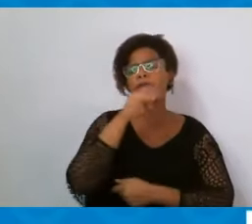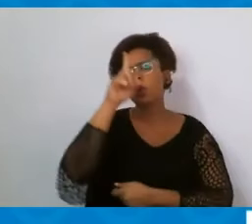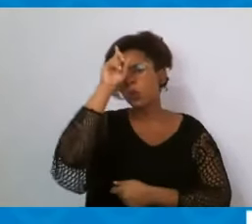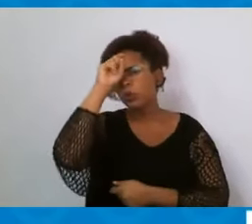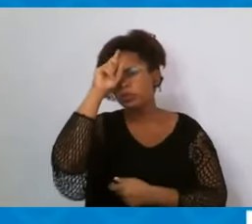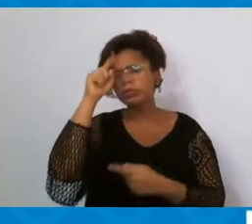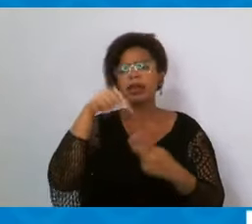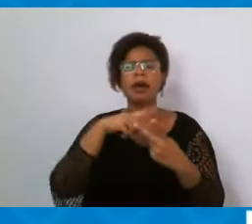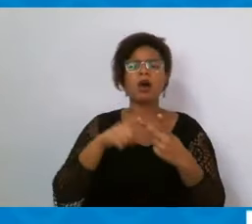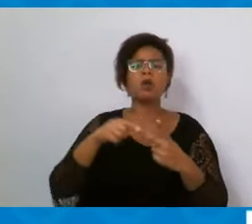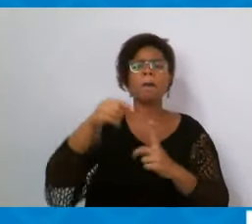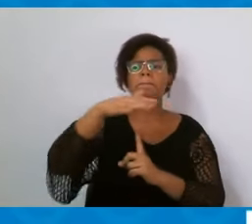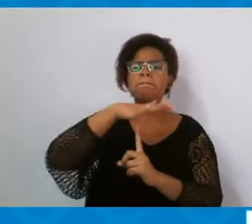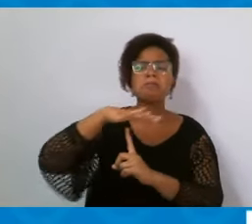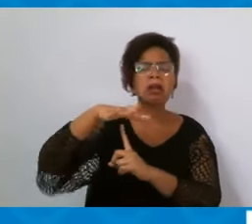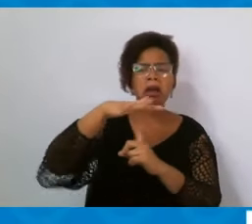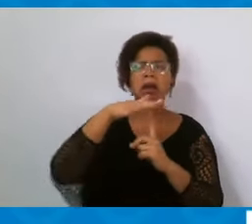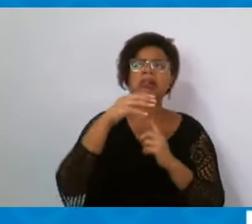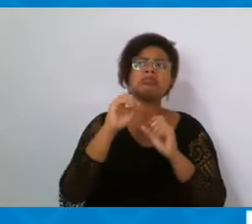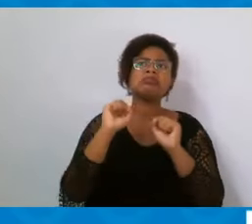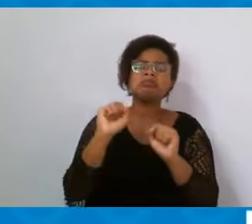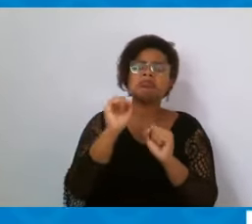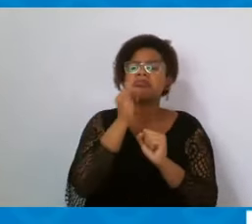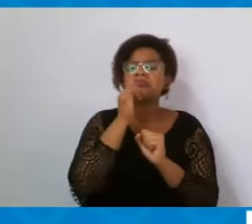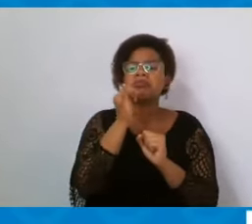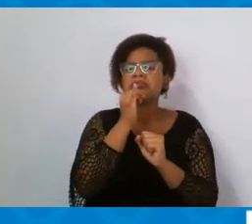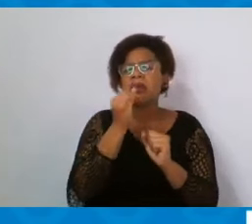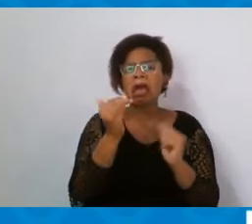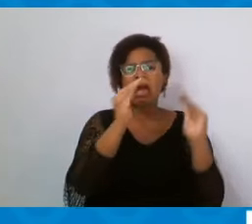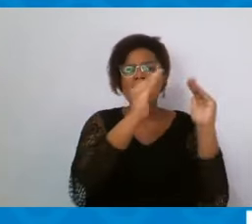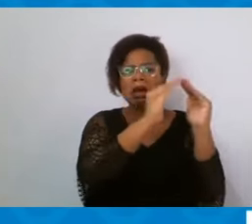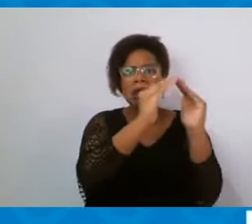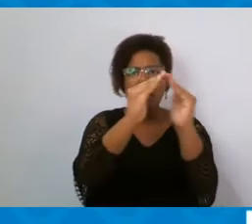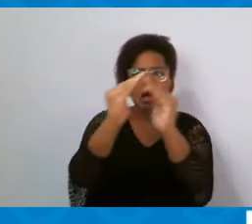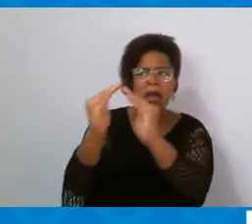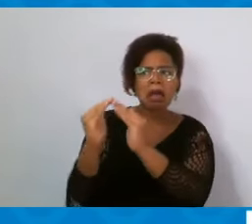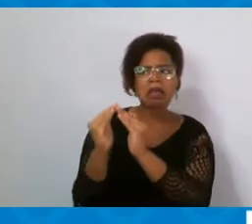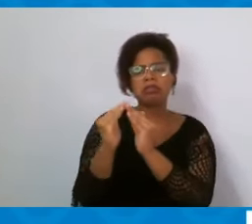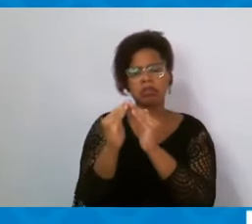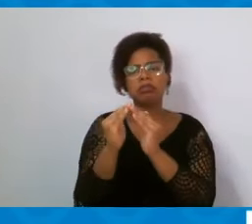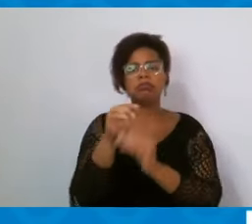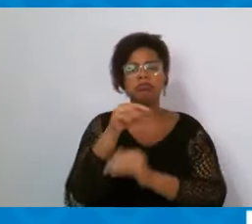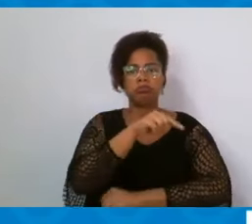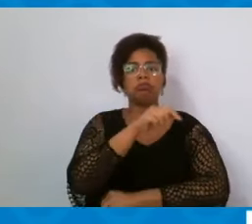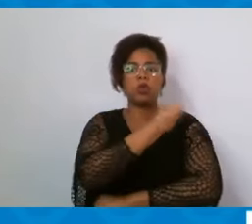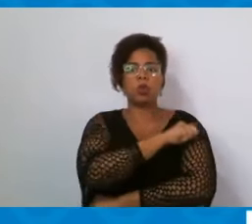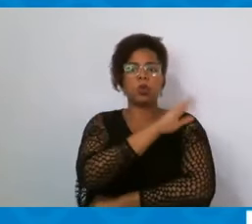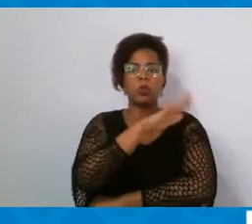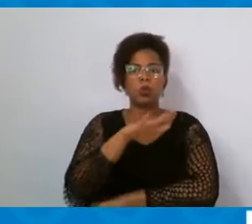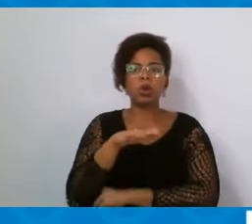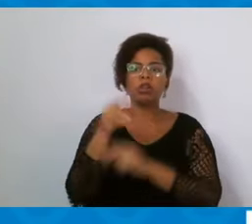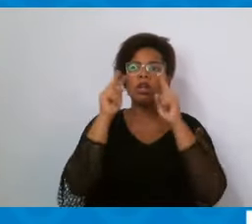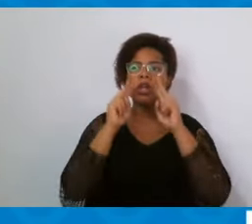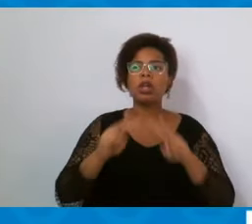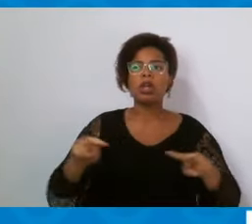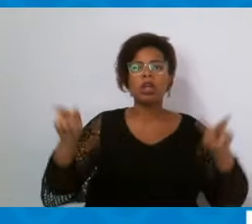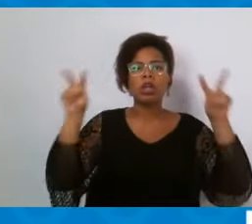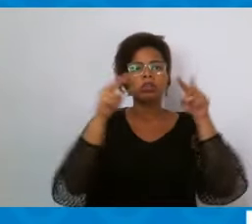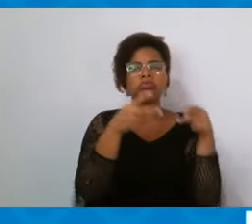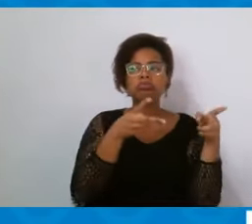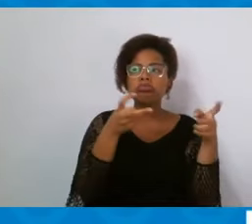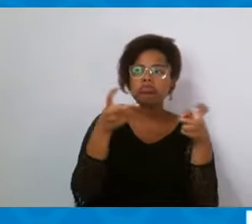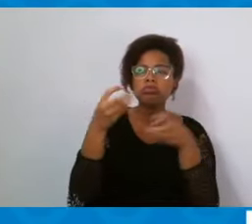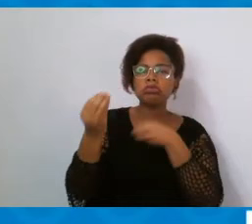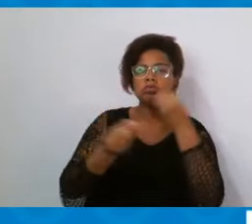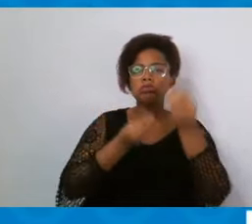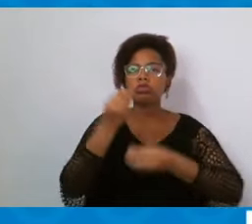de pessoas, por exemplo, com pessoas mais idosas. Então, eles vão observar ali uma variedade enorme de